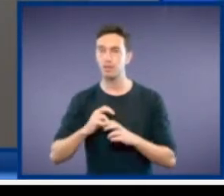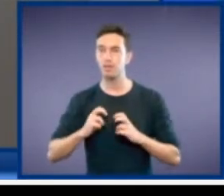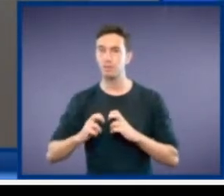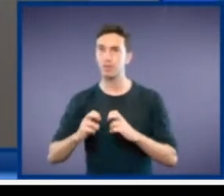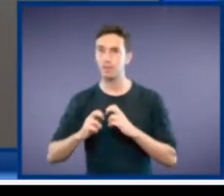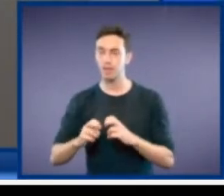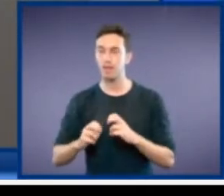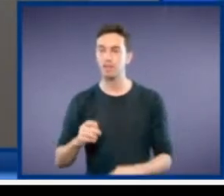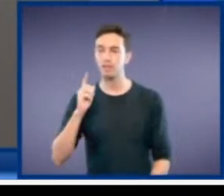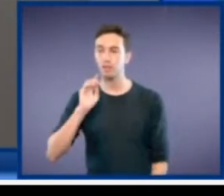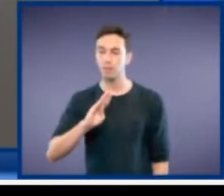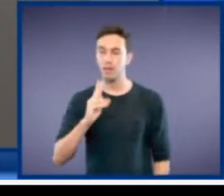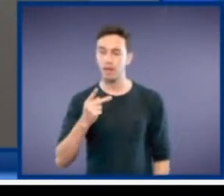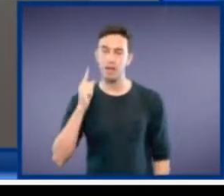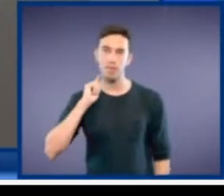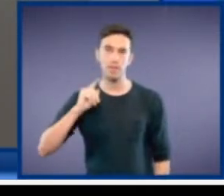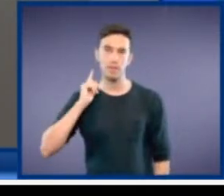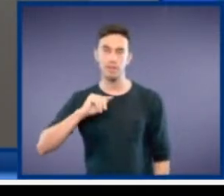Gerais.